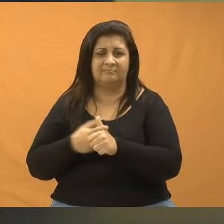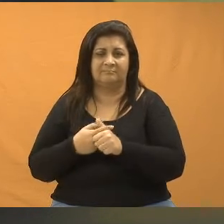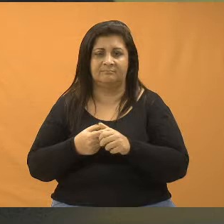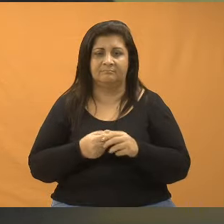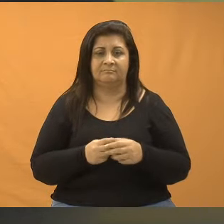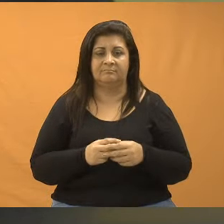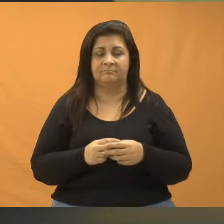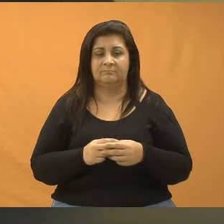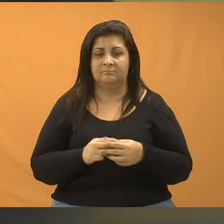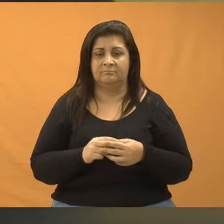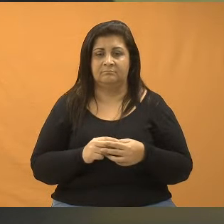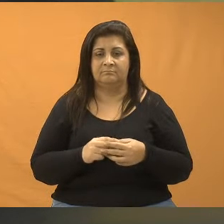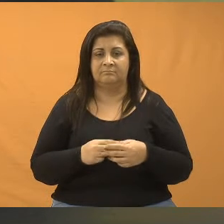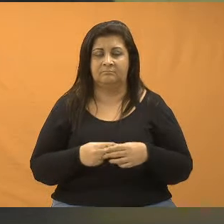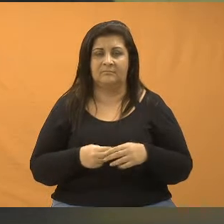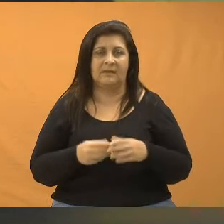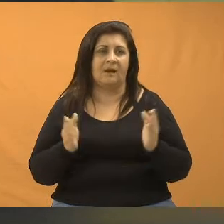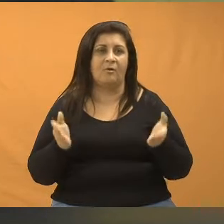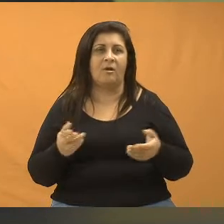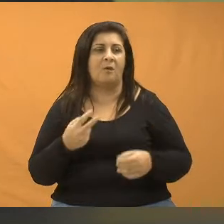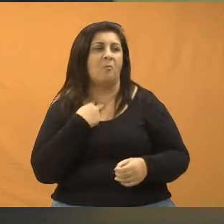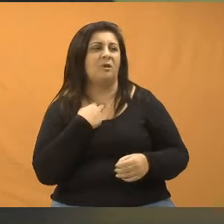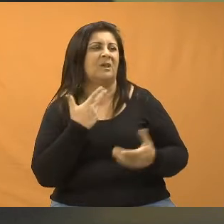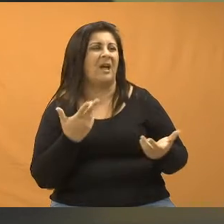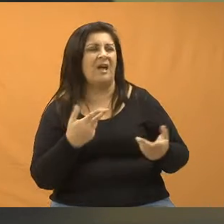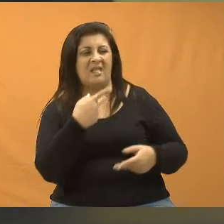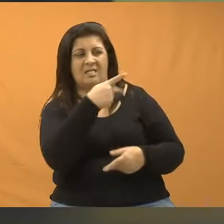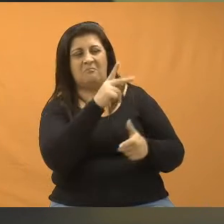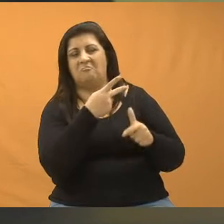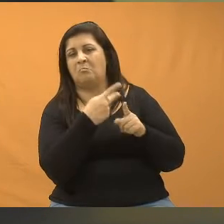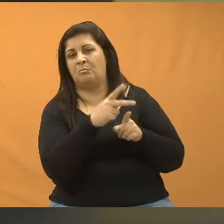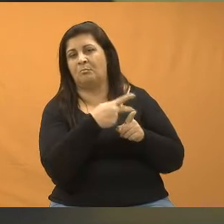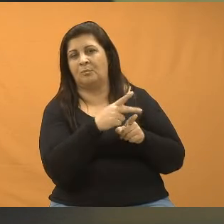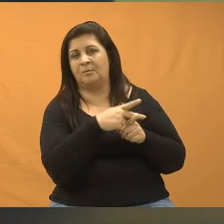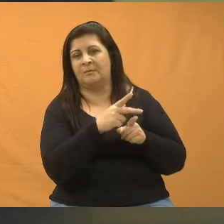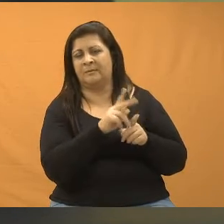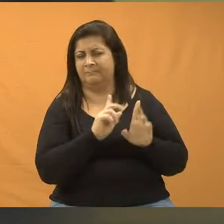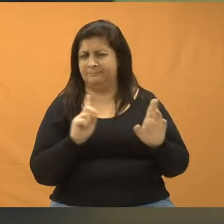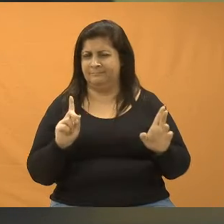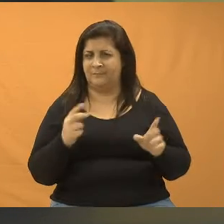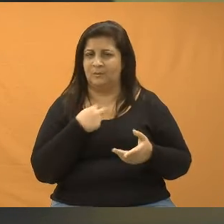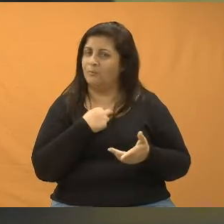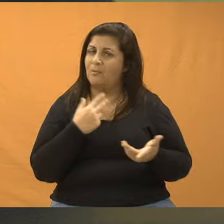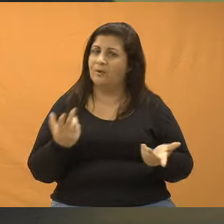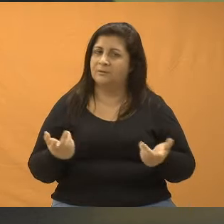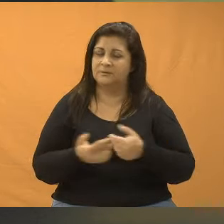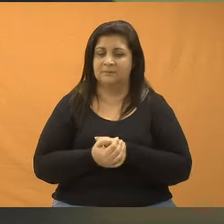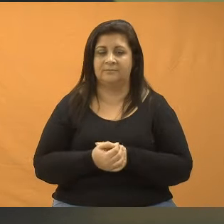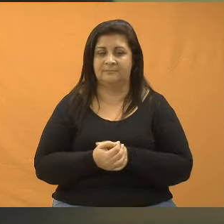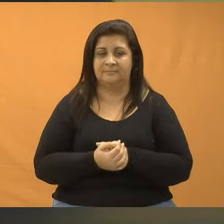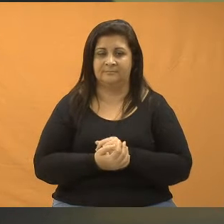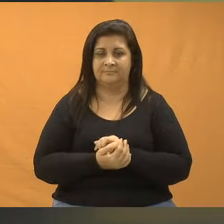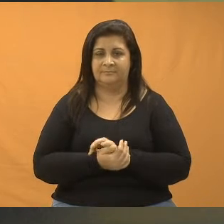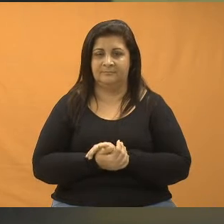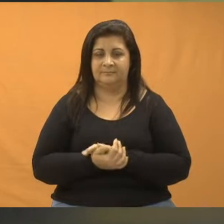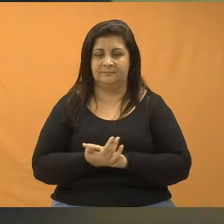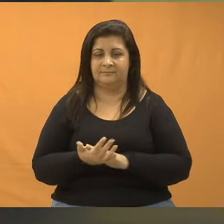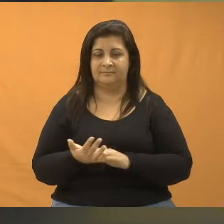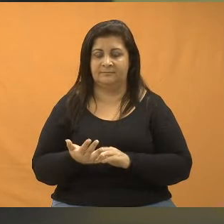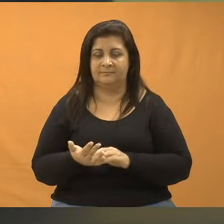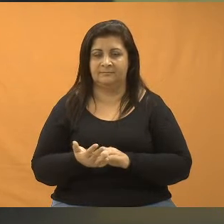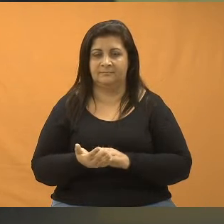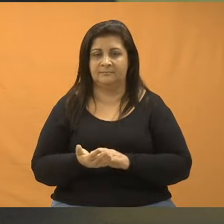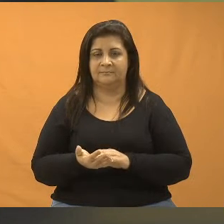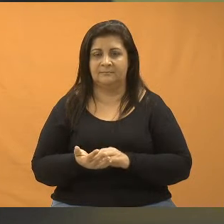Casa, né? E agora não pode falar, não, o CNPJ é da Santa Casa, não me pertence. Bom, mas tem que ser